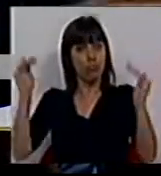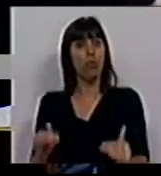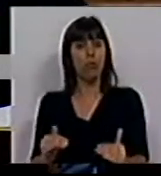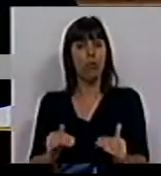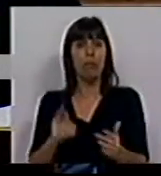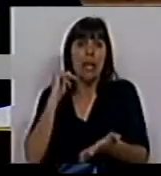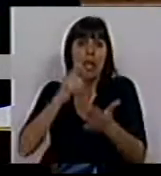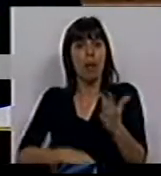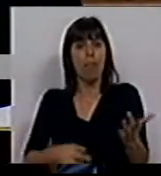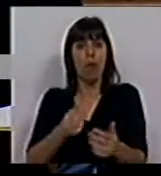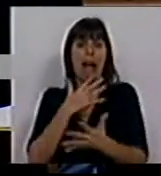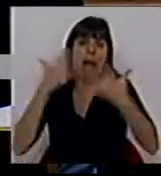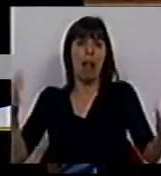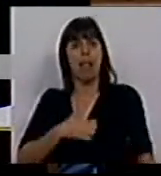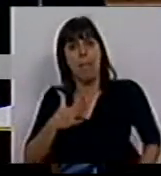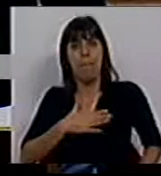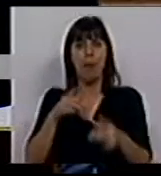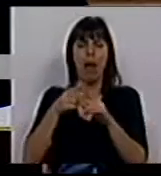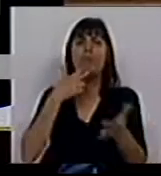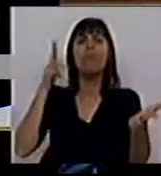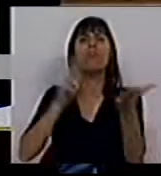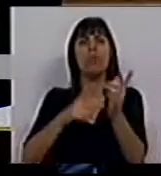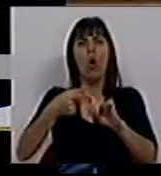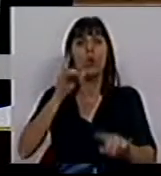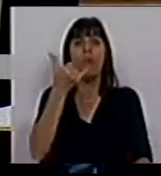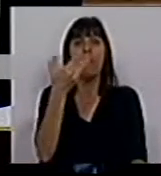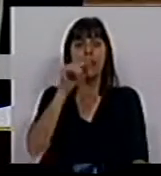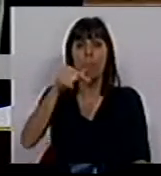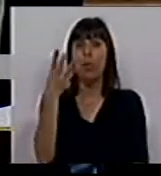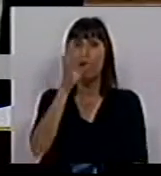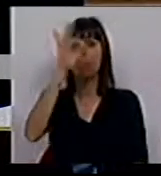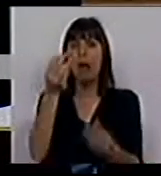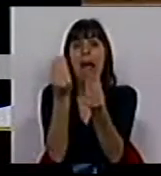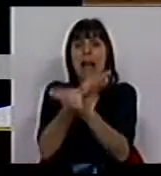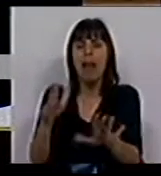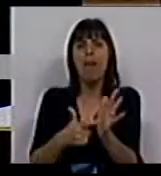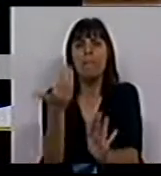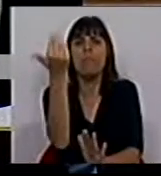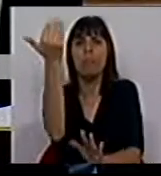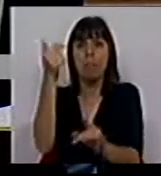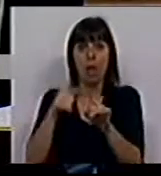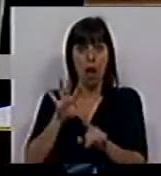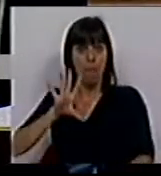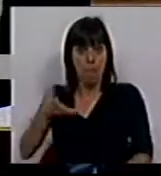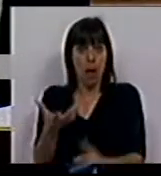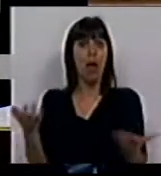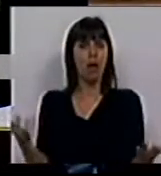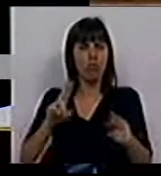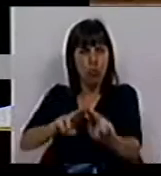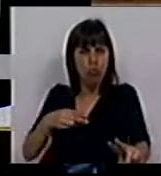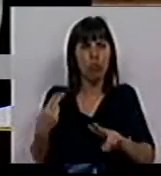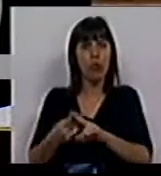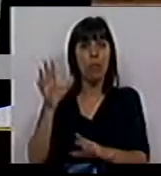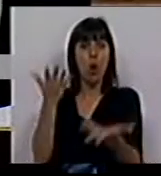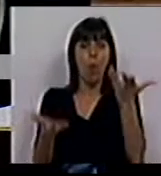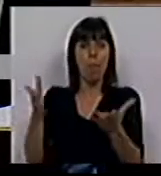desceu foi o imposto sobre as grandes empresas? É ou não é verdade que há 27,4% de crianças carenciadas neste país, é o dobro